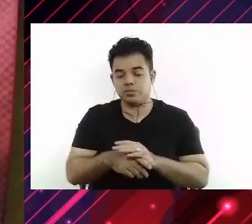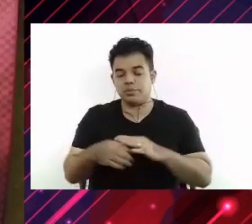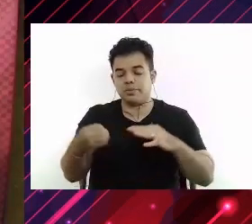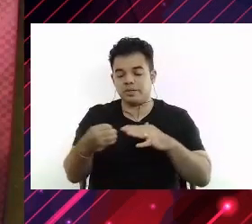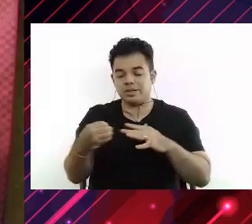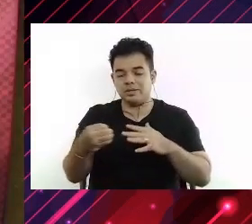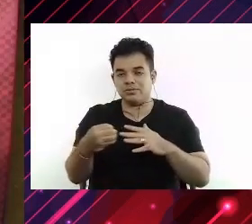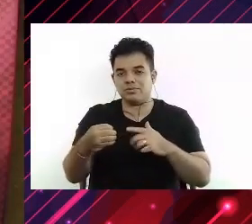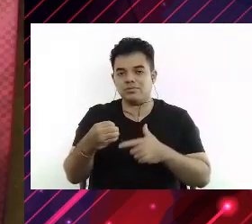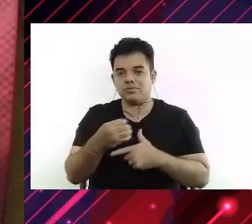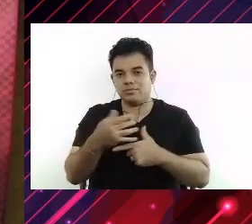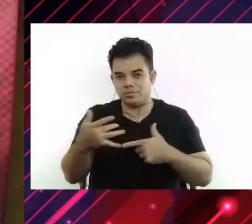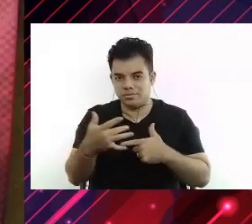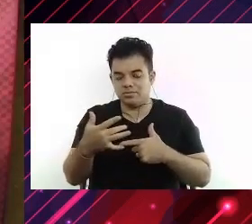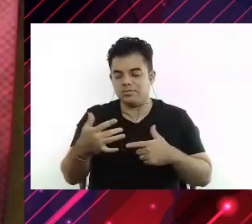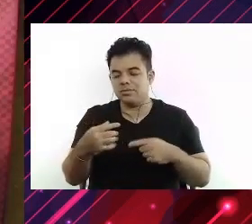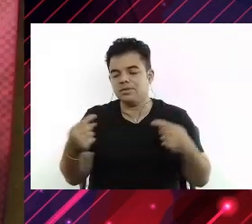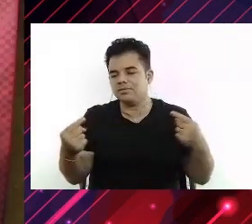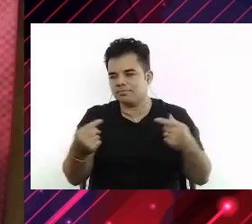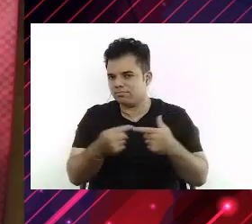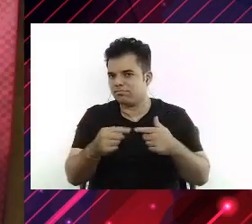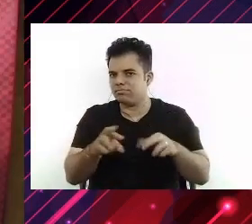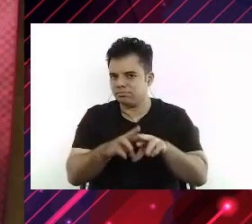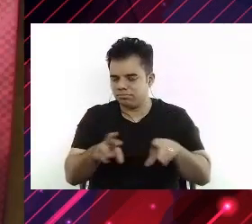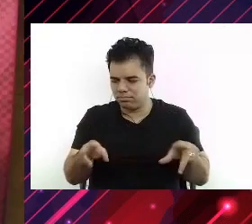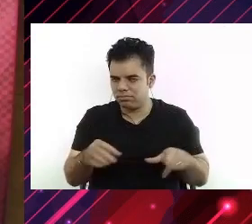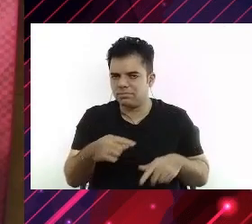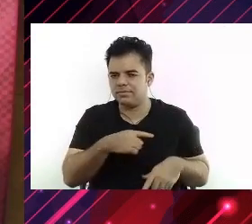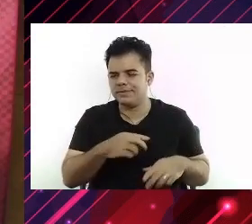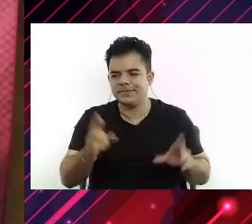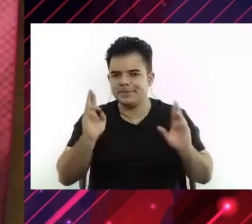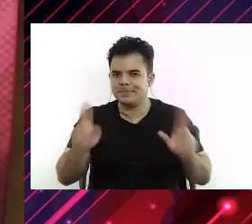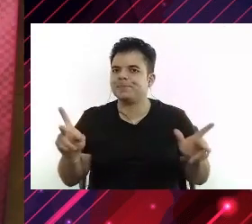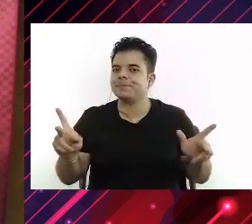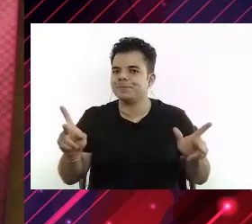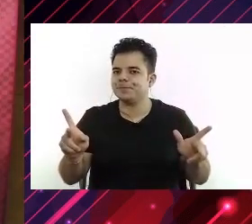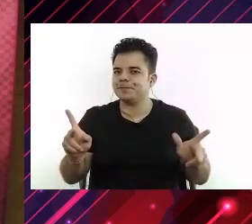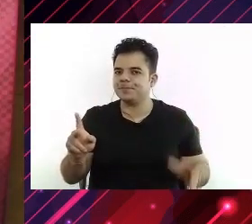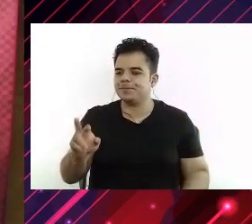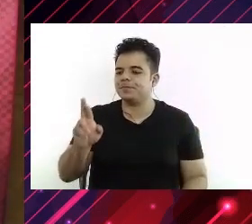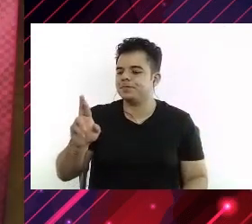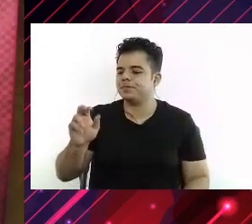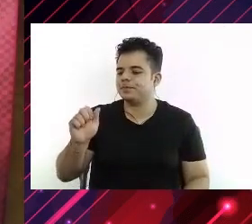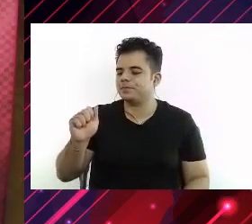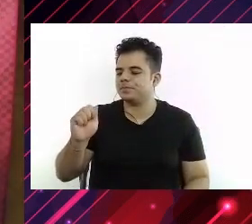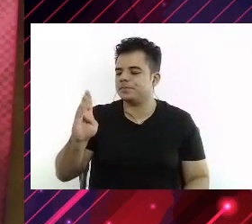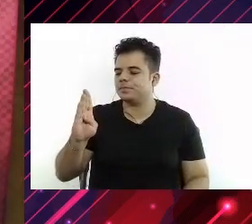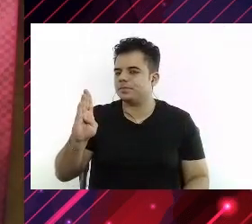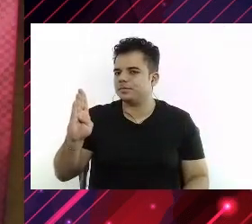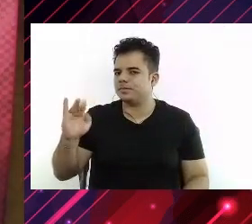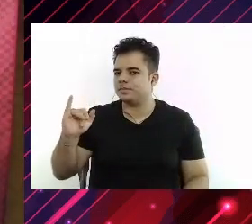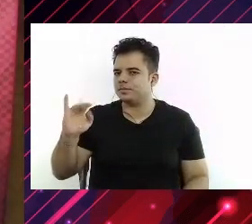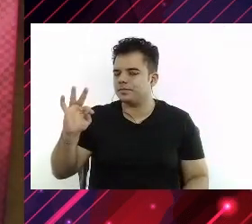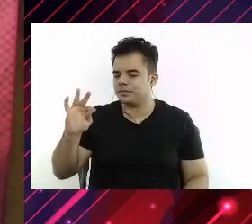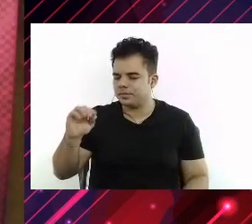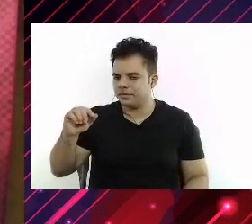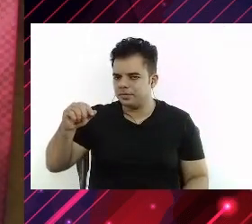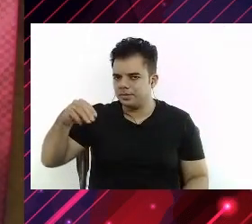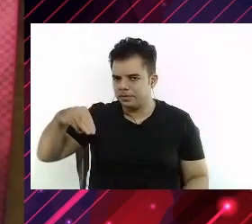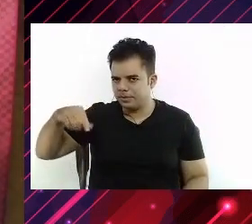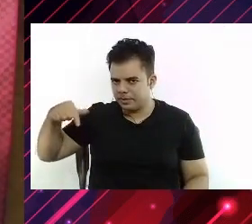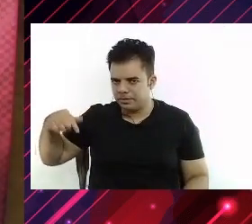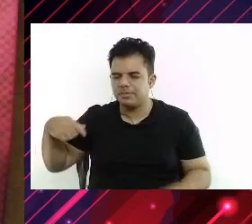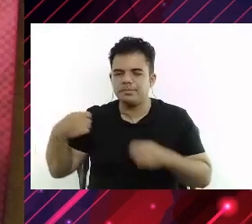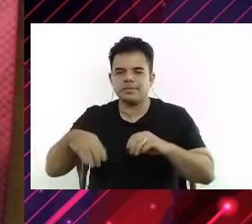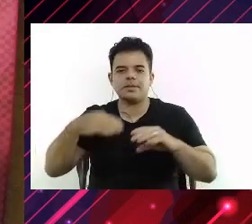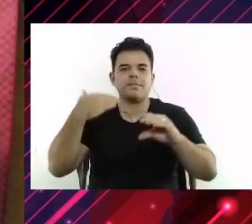que é um pouco diferente, digamos assim. O RabbitMQ é quando você efetivamente tem que mandar as